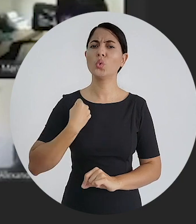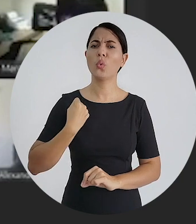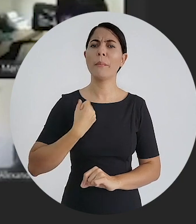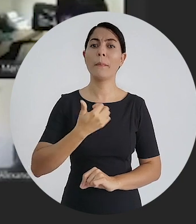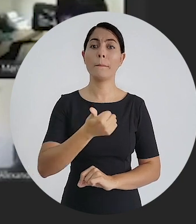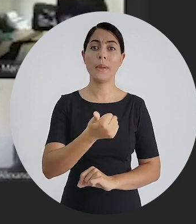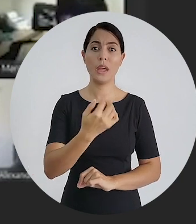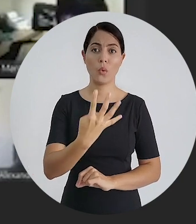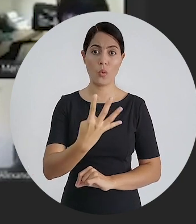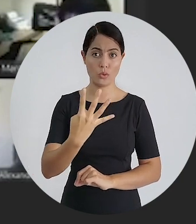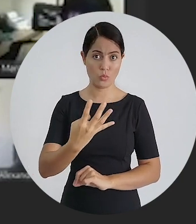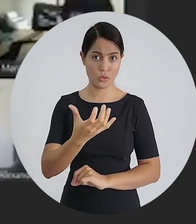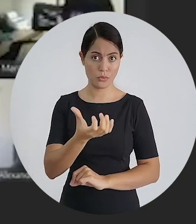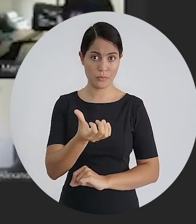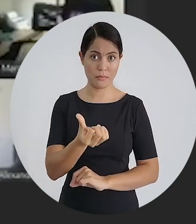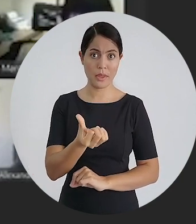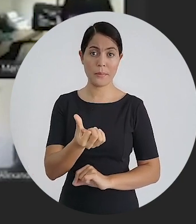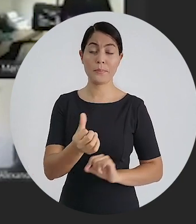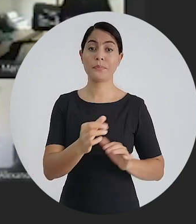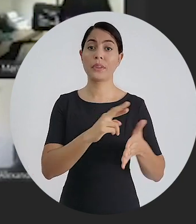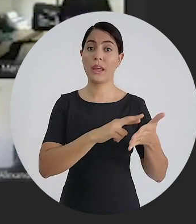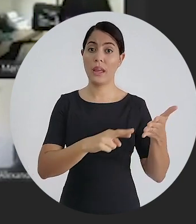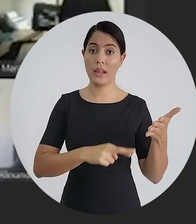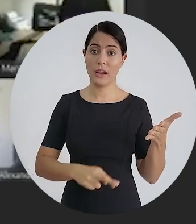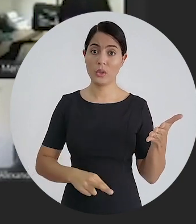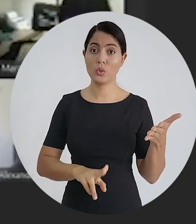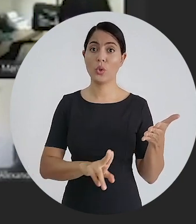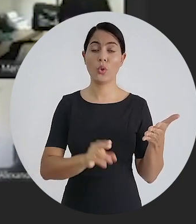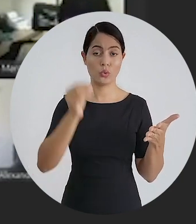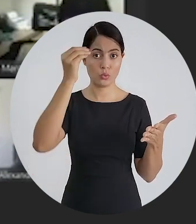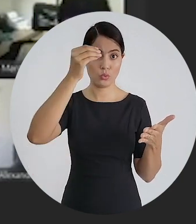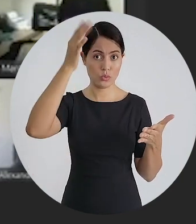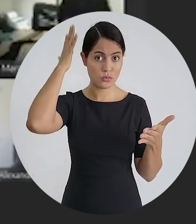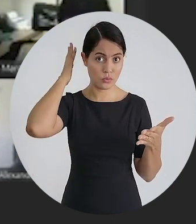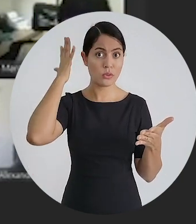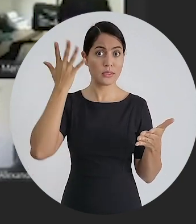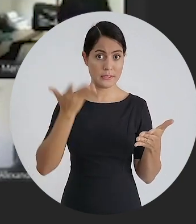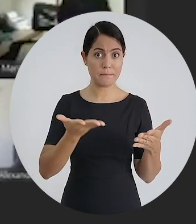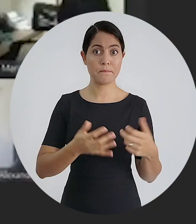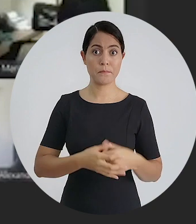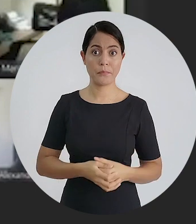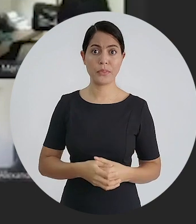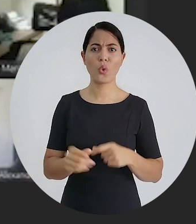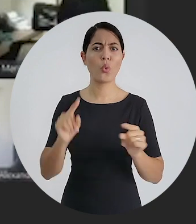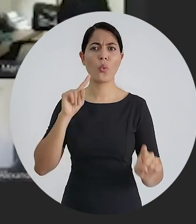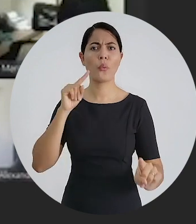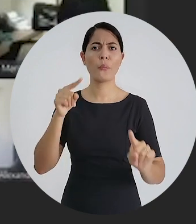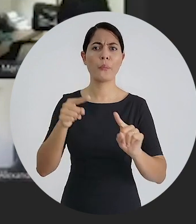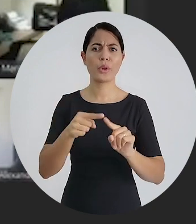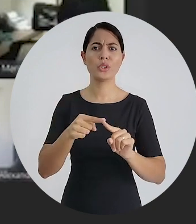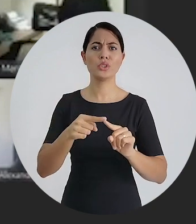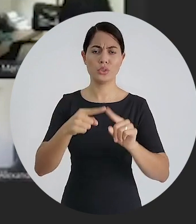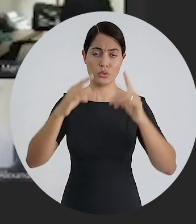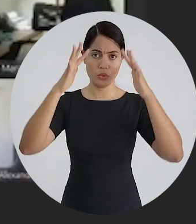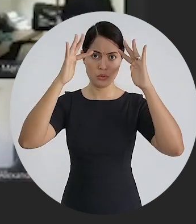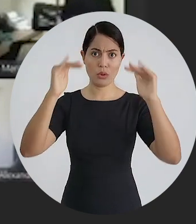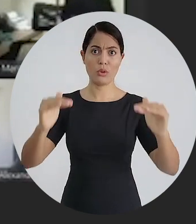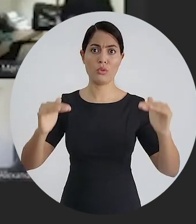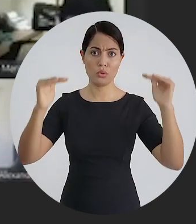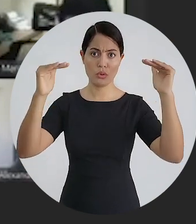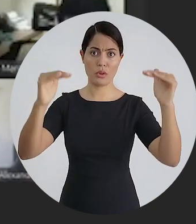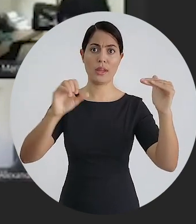tombada sob o número 6446, de relatoria do ministro Luiz Fux, visando que a Suprema